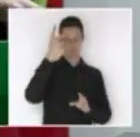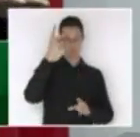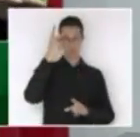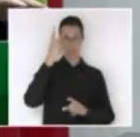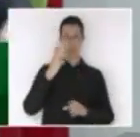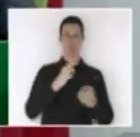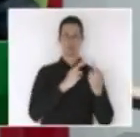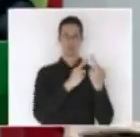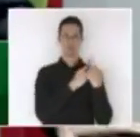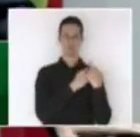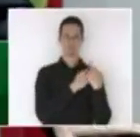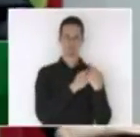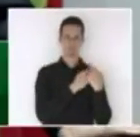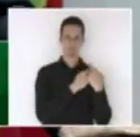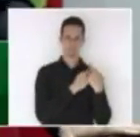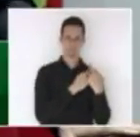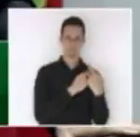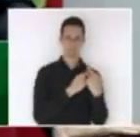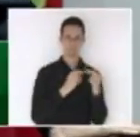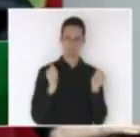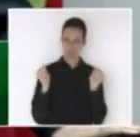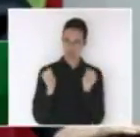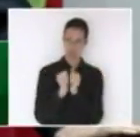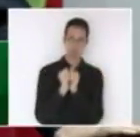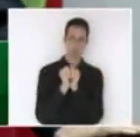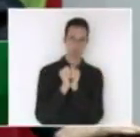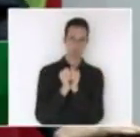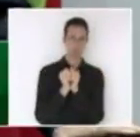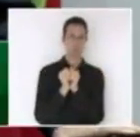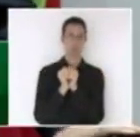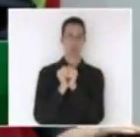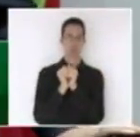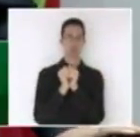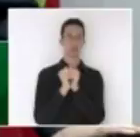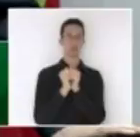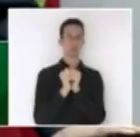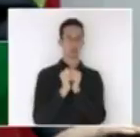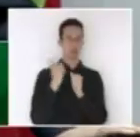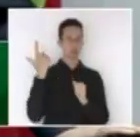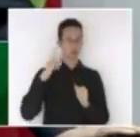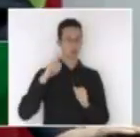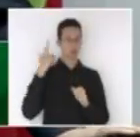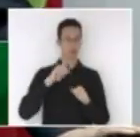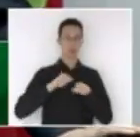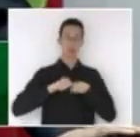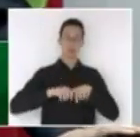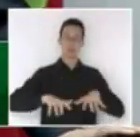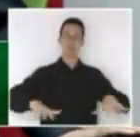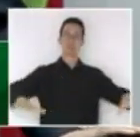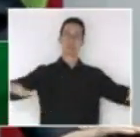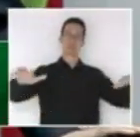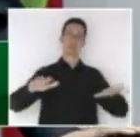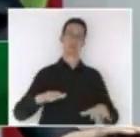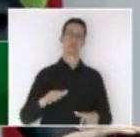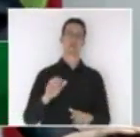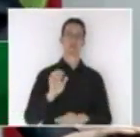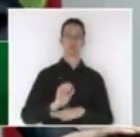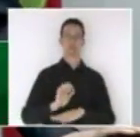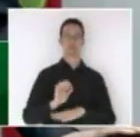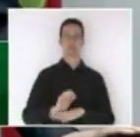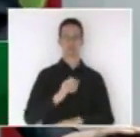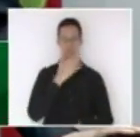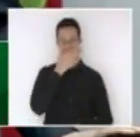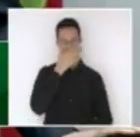se enraigar nas diversas regiões, pode se capilarizar em todo o Estado. E por isso